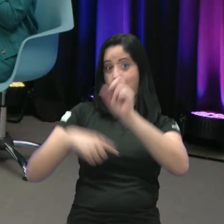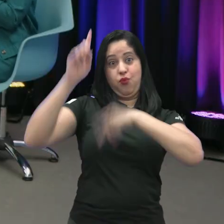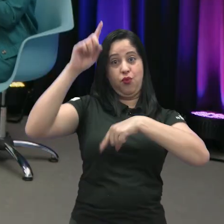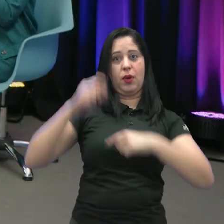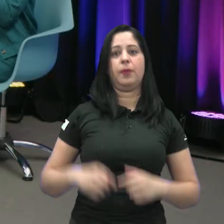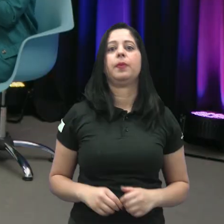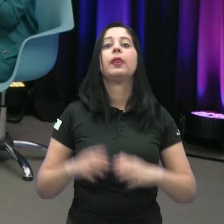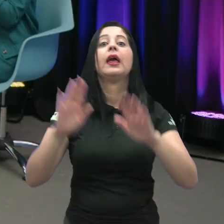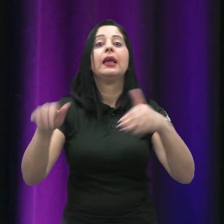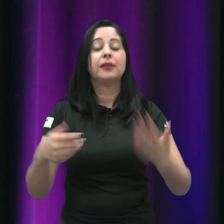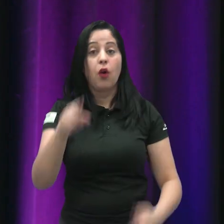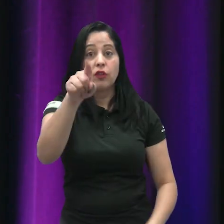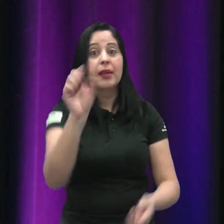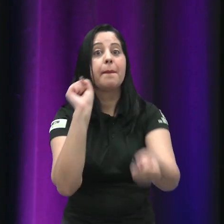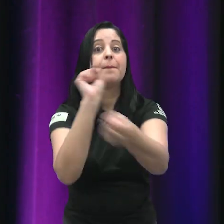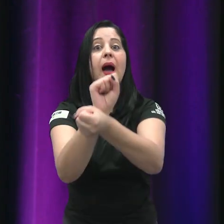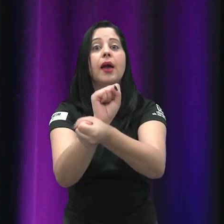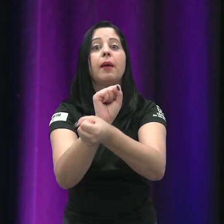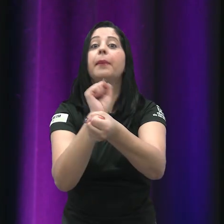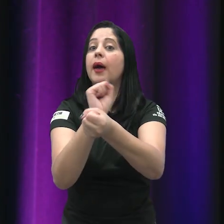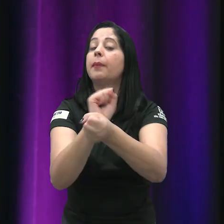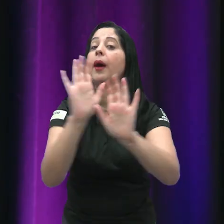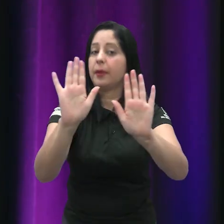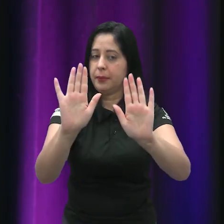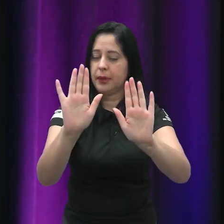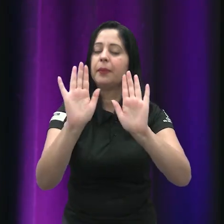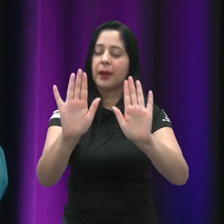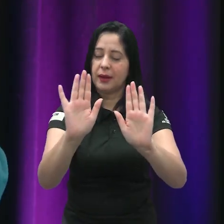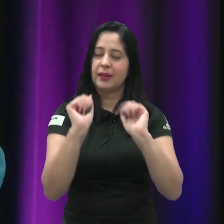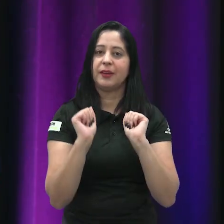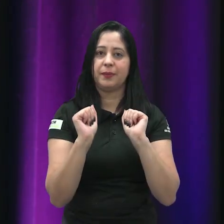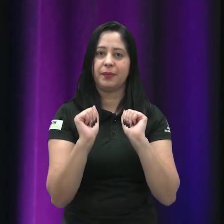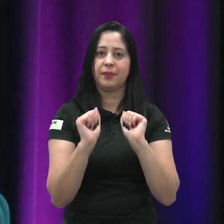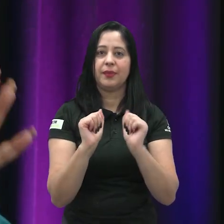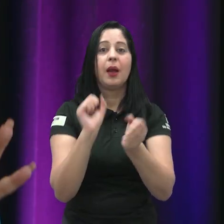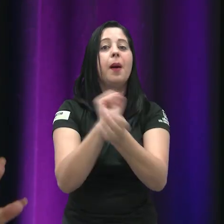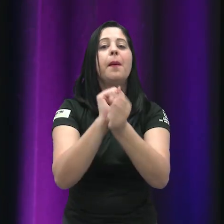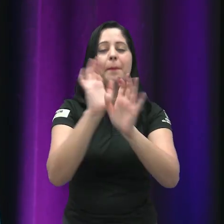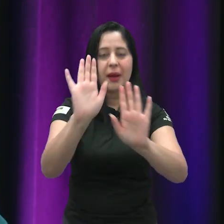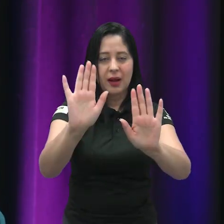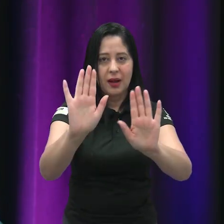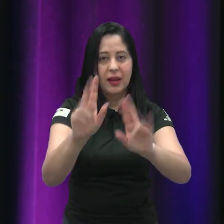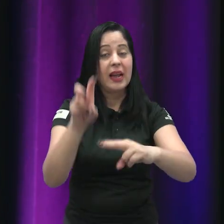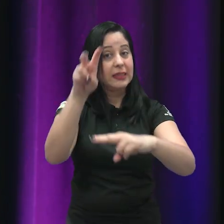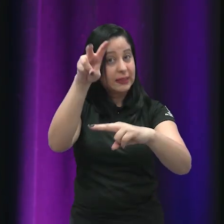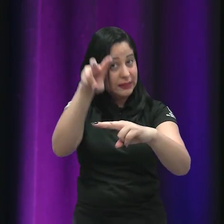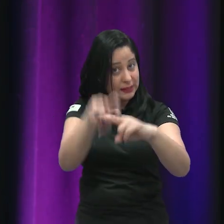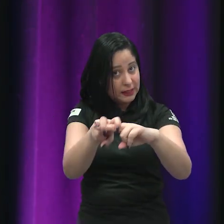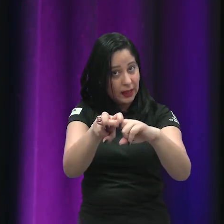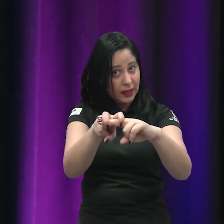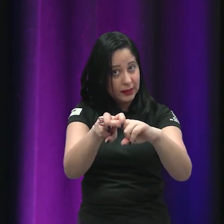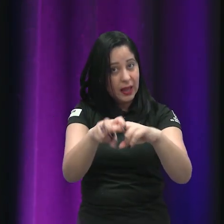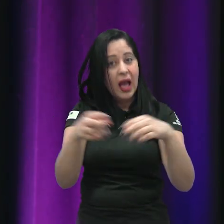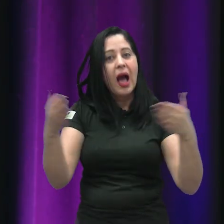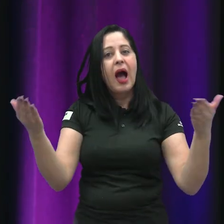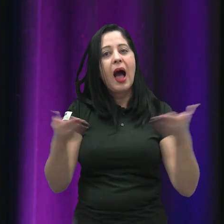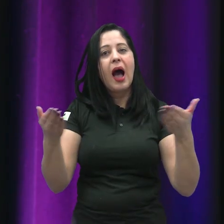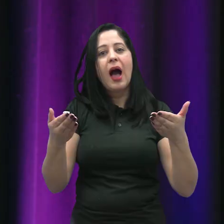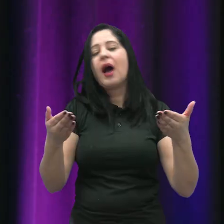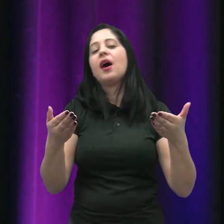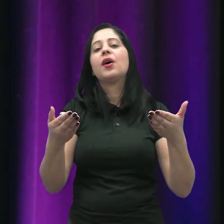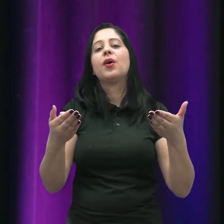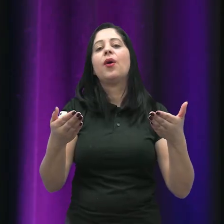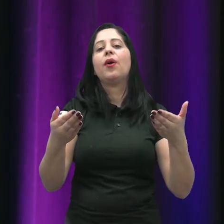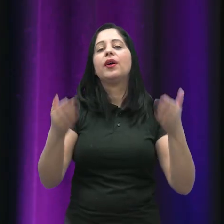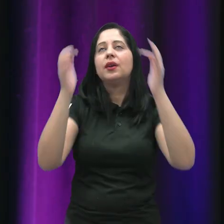agora, gente. Senta confortavelmente. Para o que você está fazendo agora. Isso, solta o que você está fazendo. Senta aqui agora comigo e a gente vai